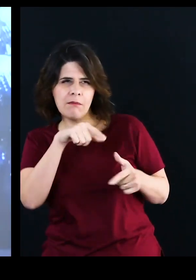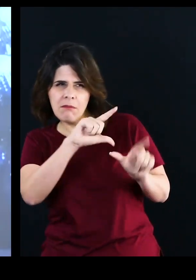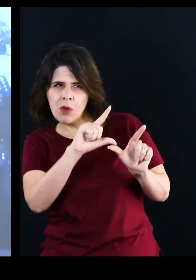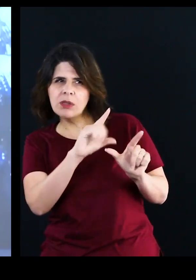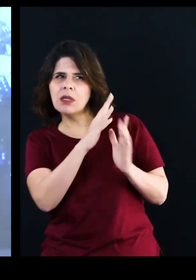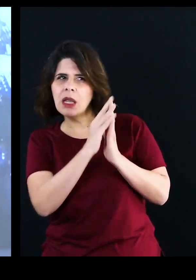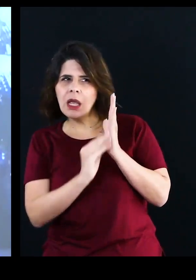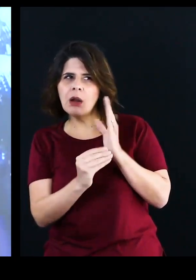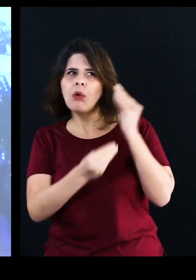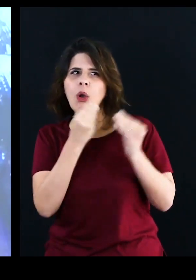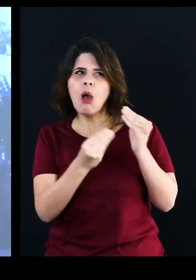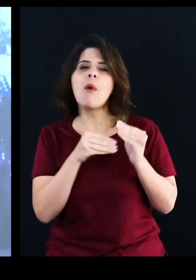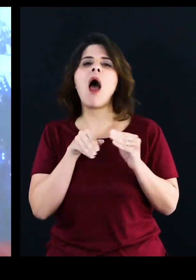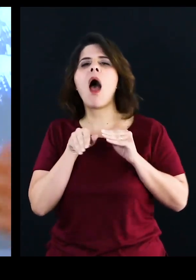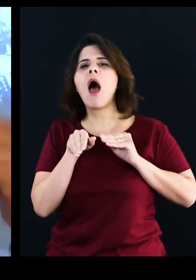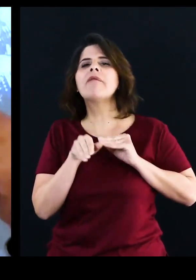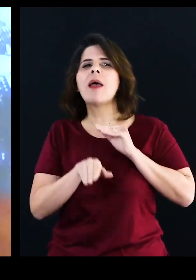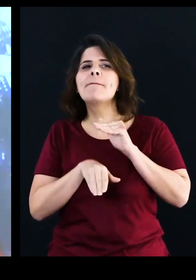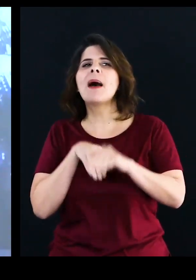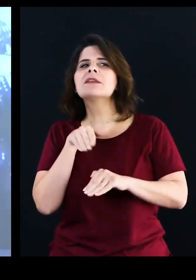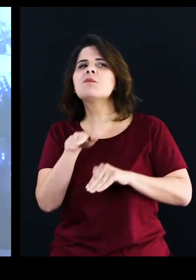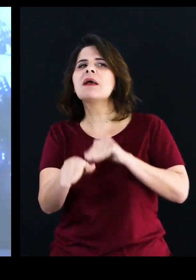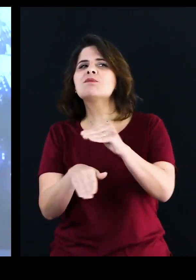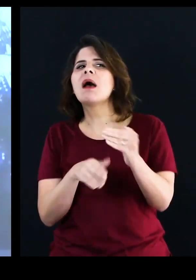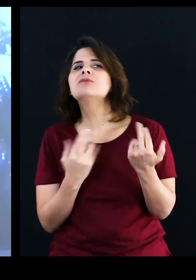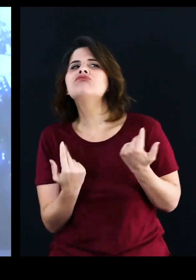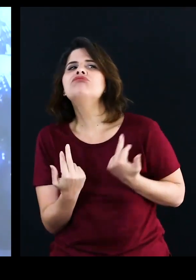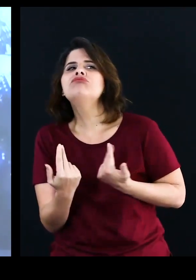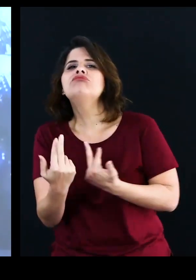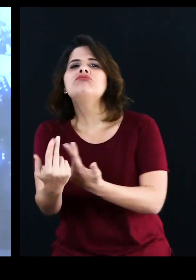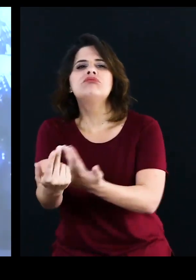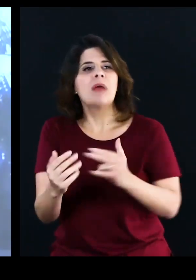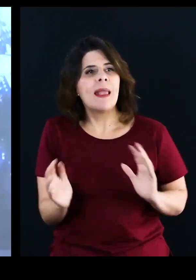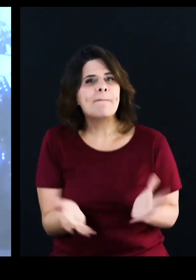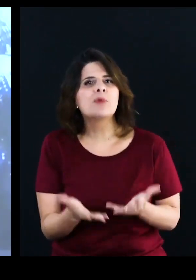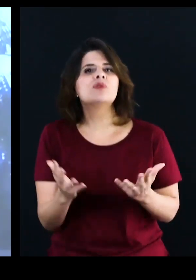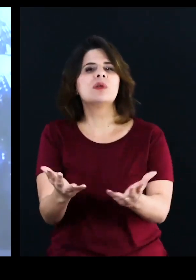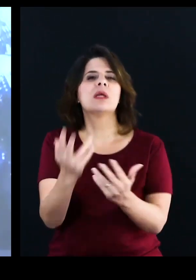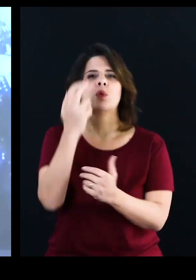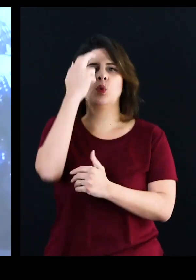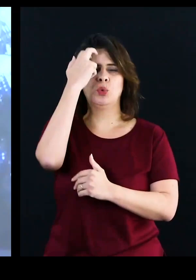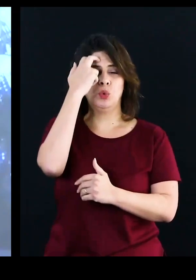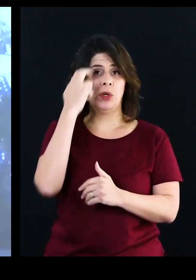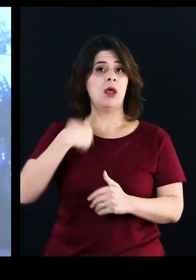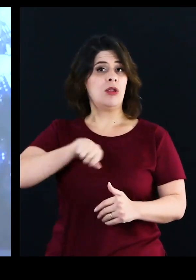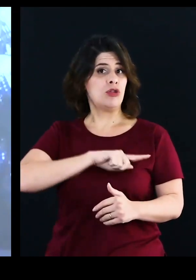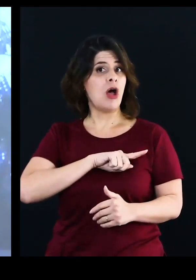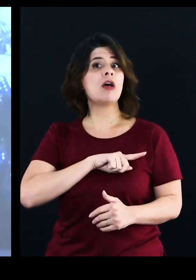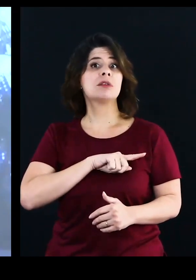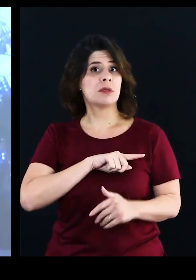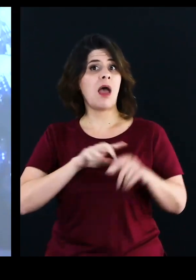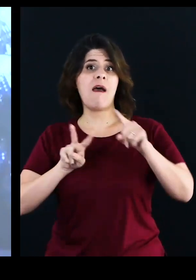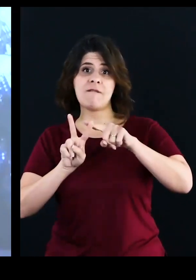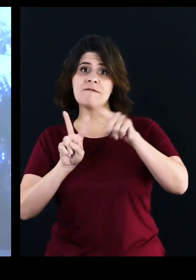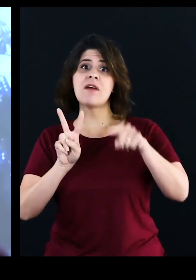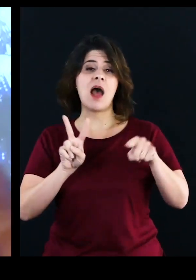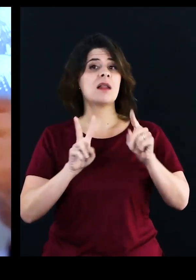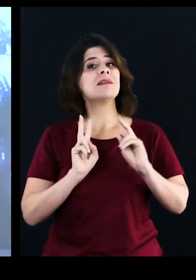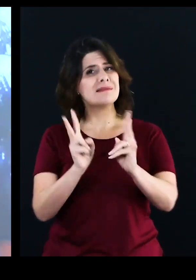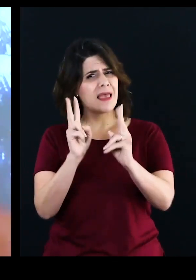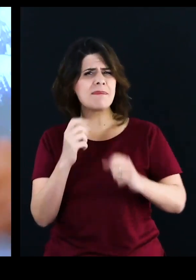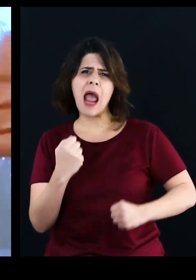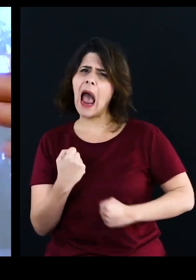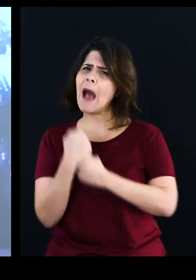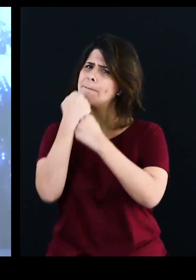toda a nossa energia na área de cultura. A Vale sempre foi, tradicionalmente, um player apoiador da cultura na